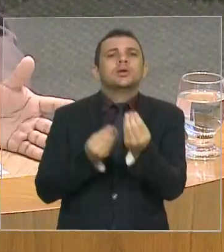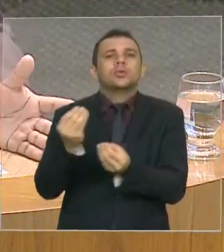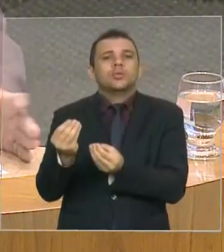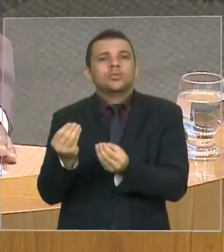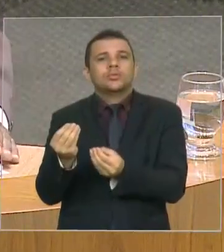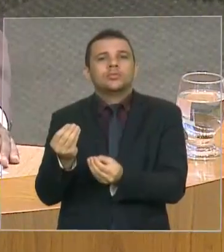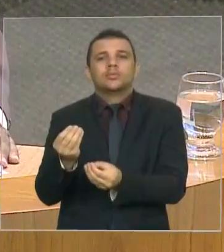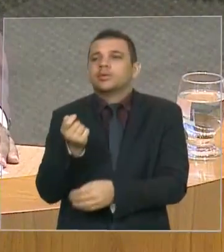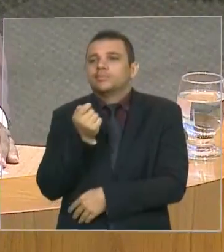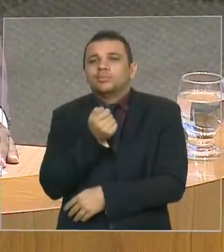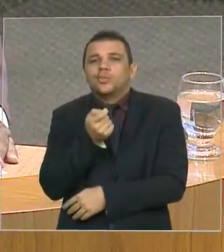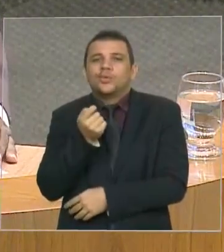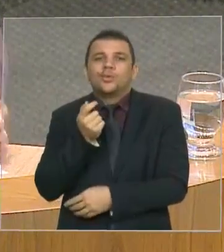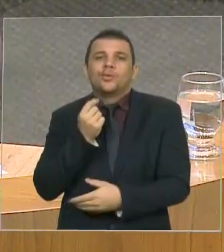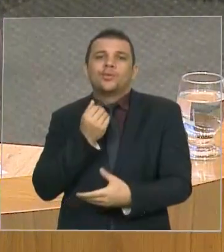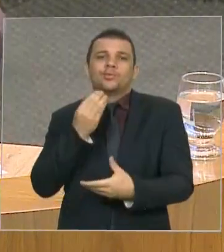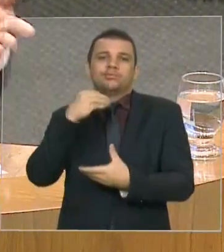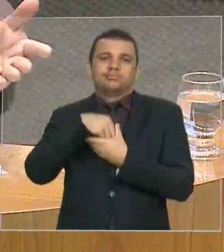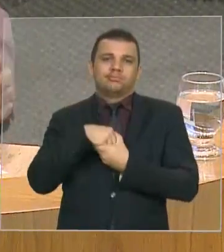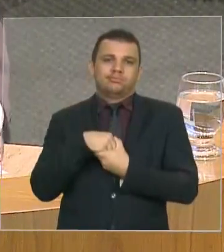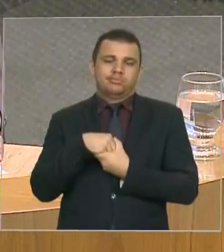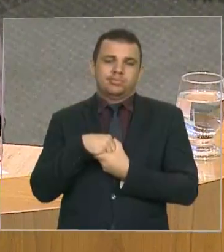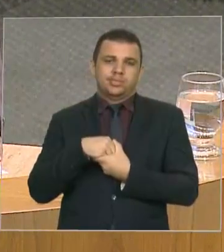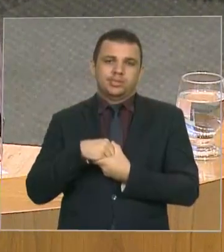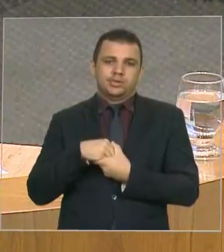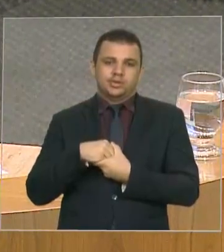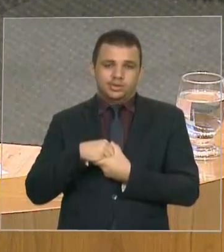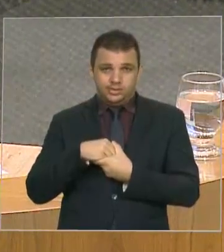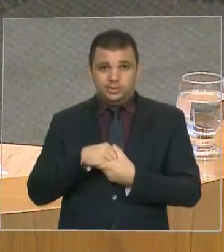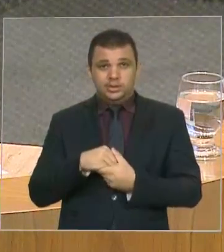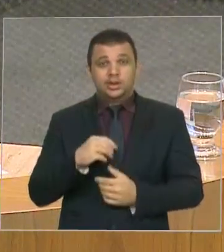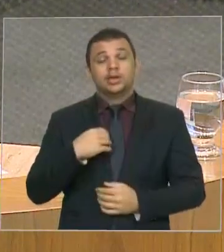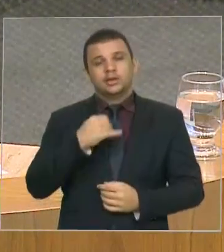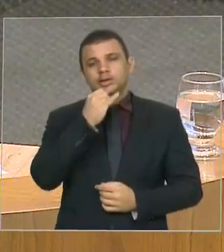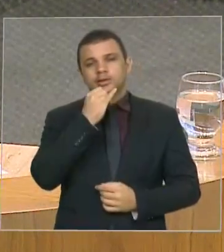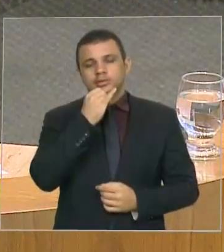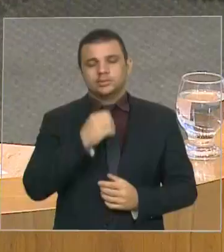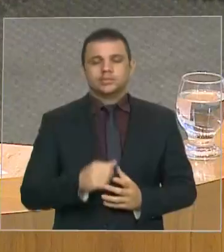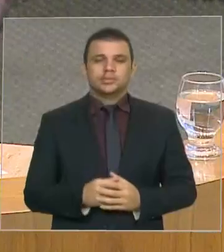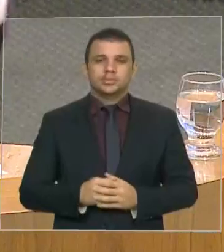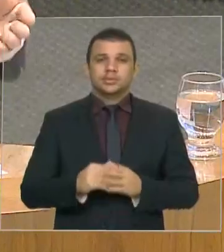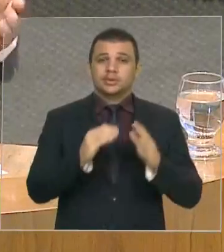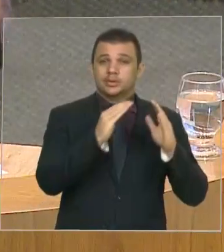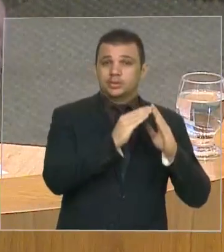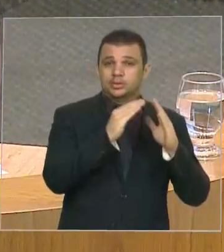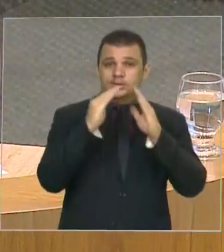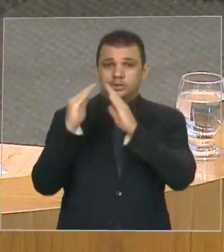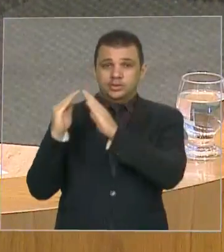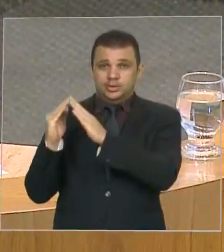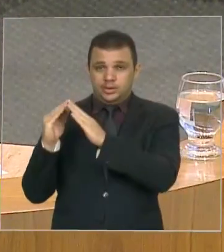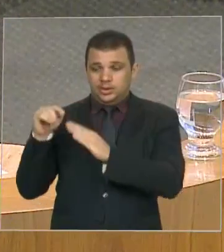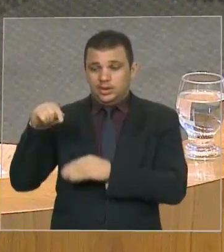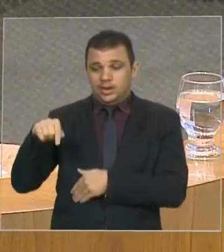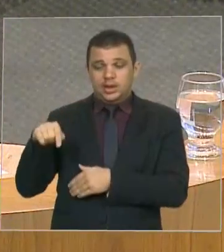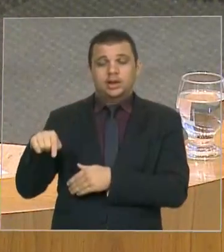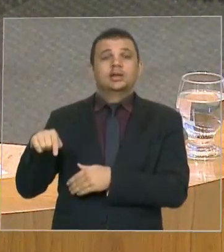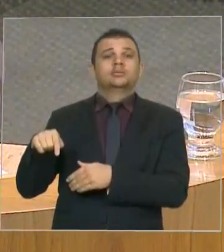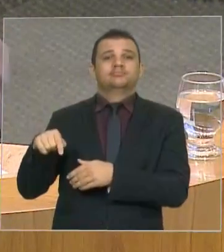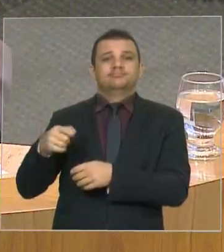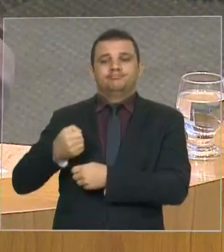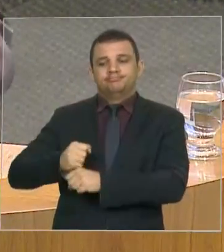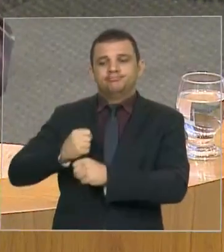eu exemplifico muito o exemplo do vizinho que varre a casa e que coloca o lixo na porta do